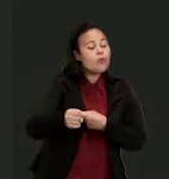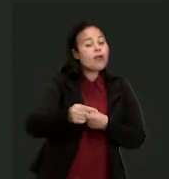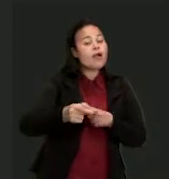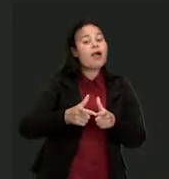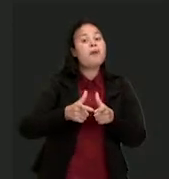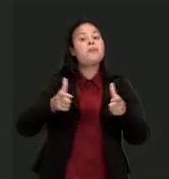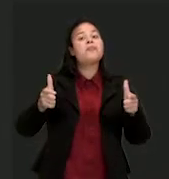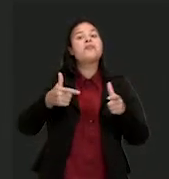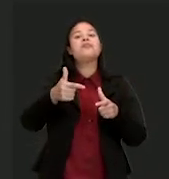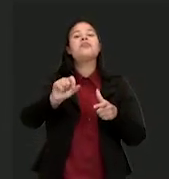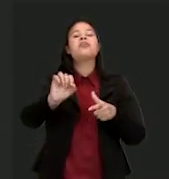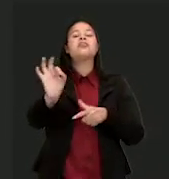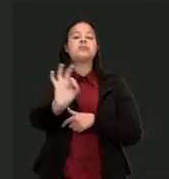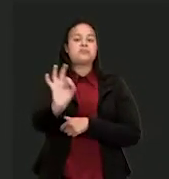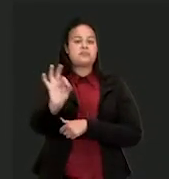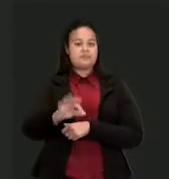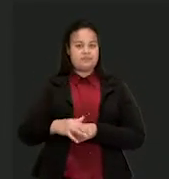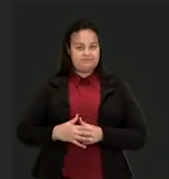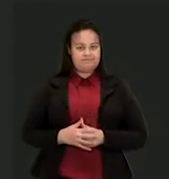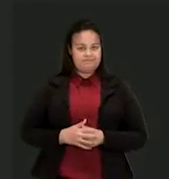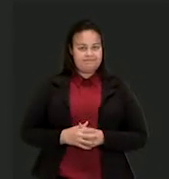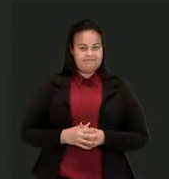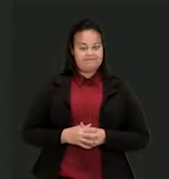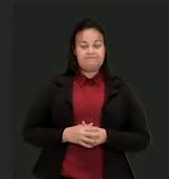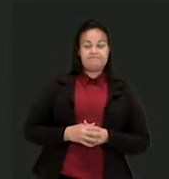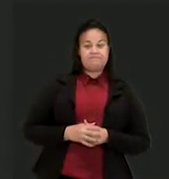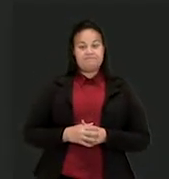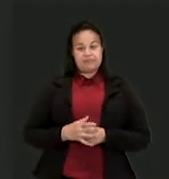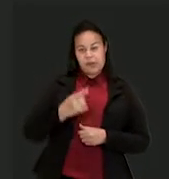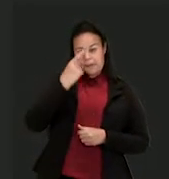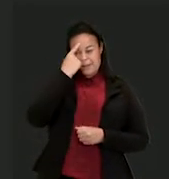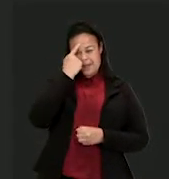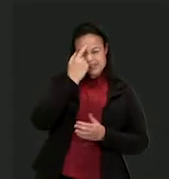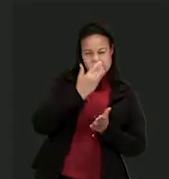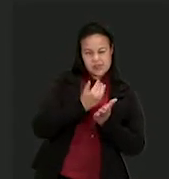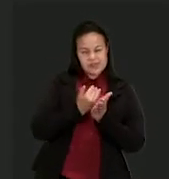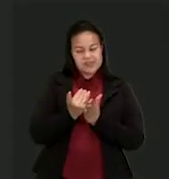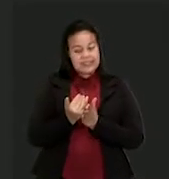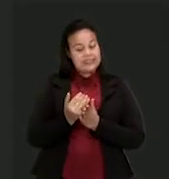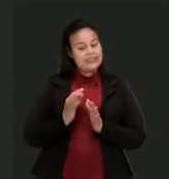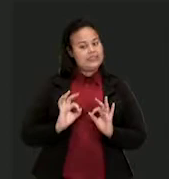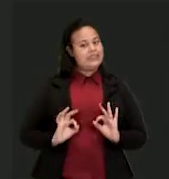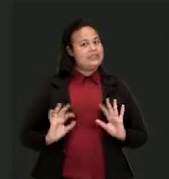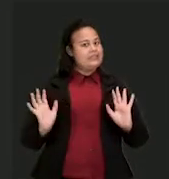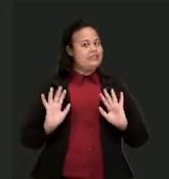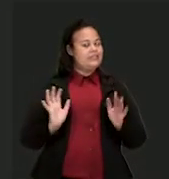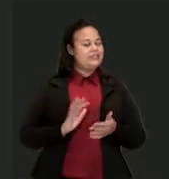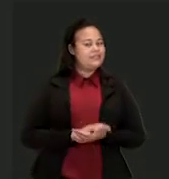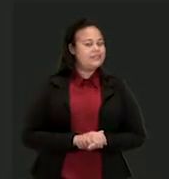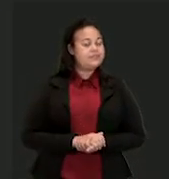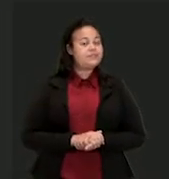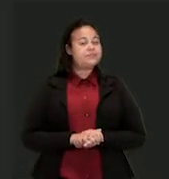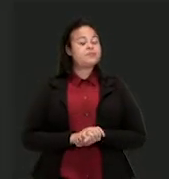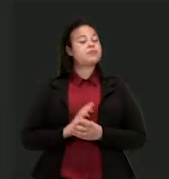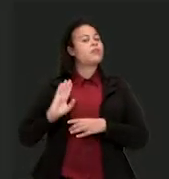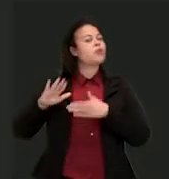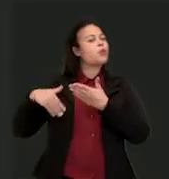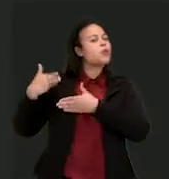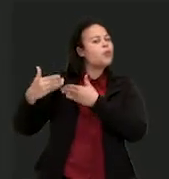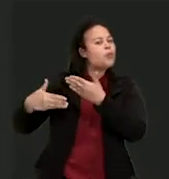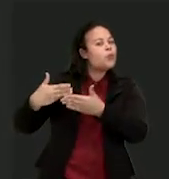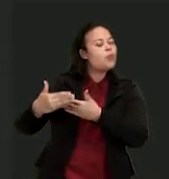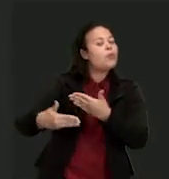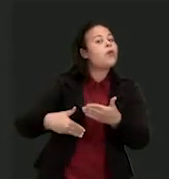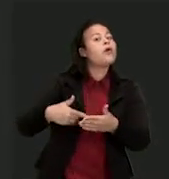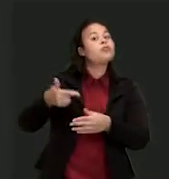um aumento de 20%. Você já deve estar começando a pensar aí, né? Isso daí não vai dar certo. Em mais alguns dias,